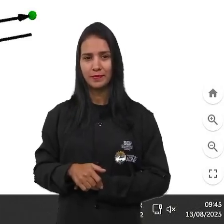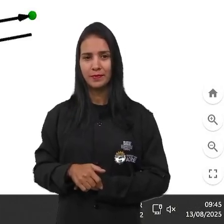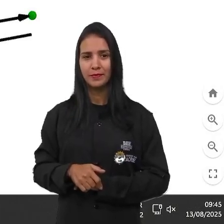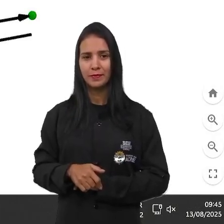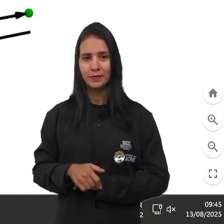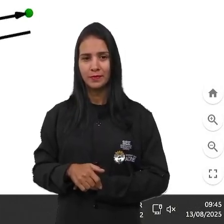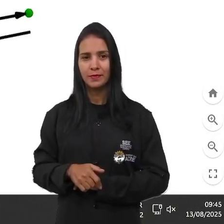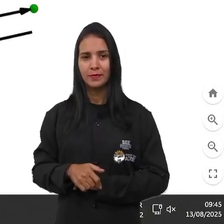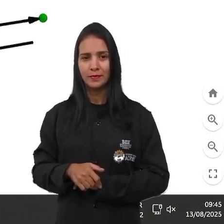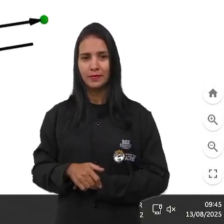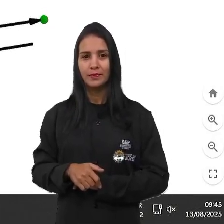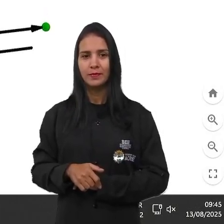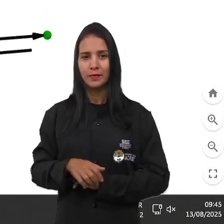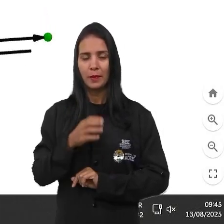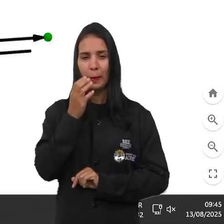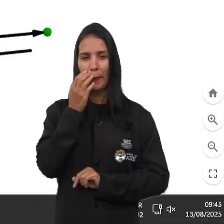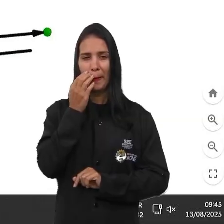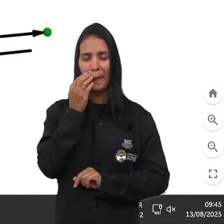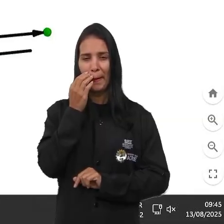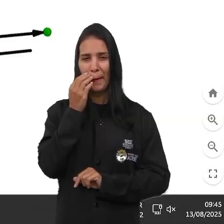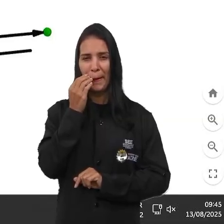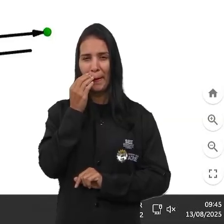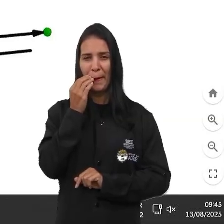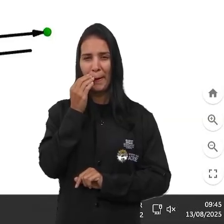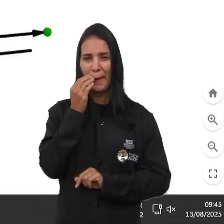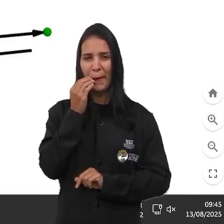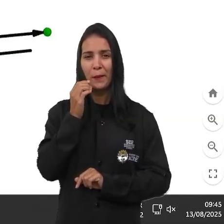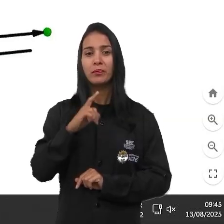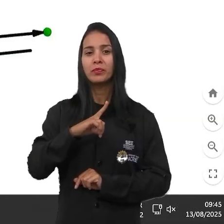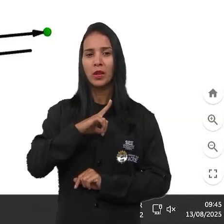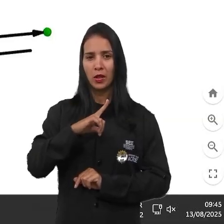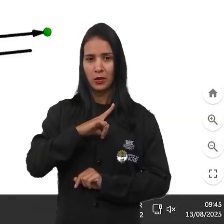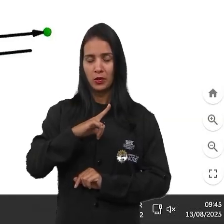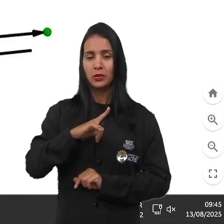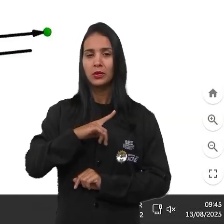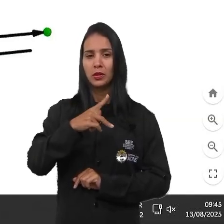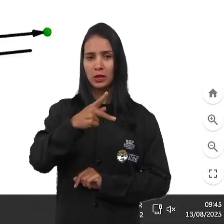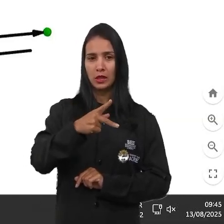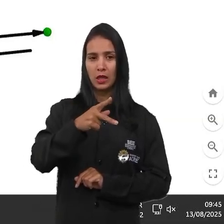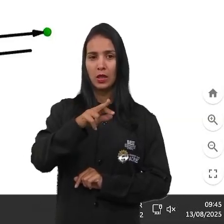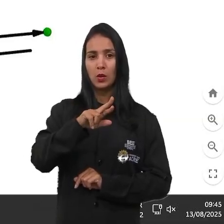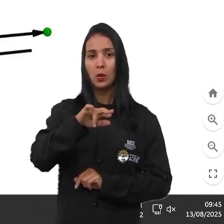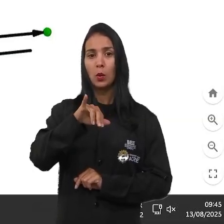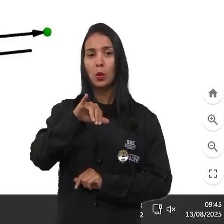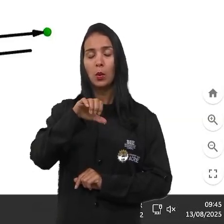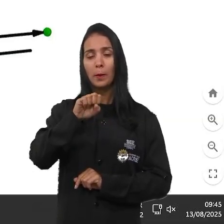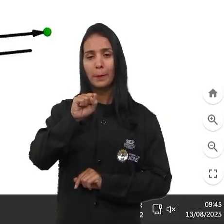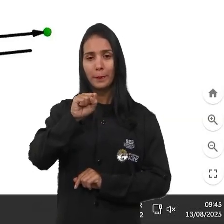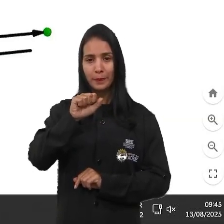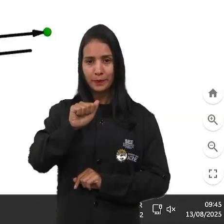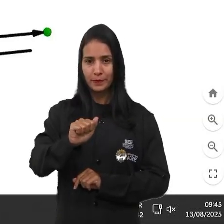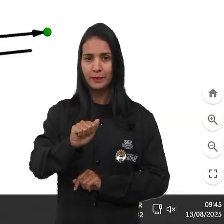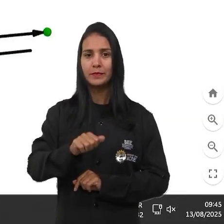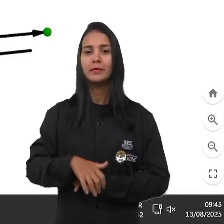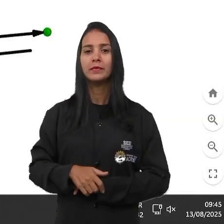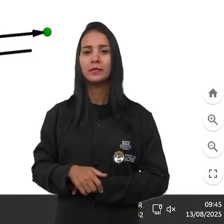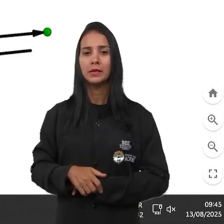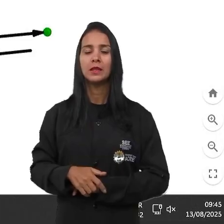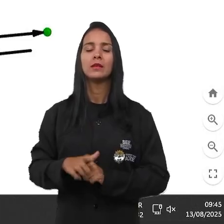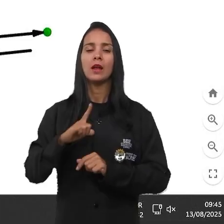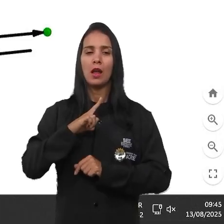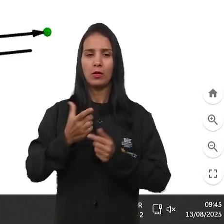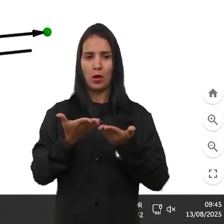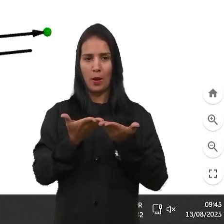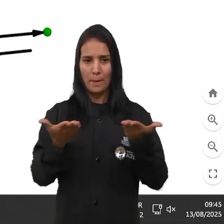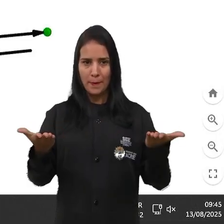aqui o prisma triangular ABC, de base ABC e DEF, e